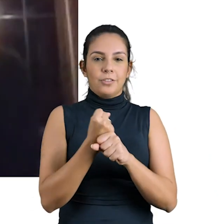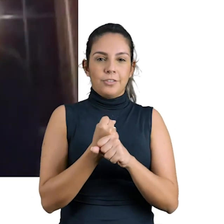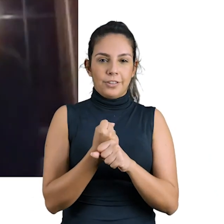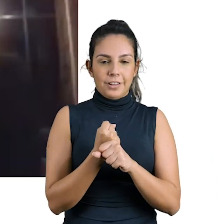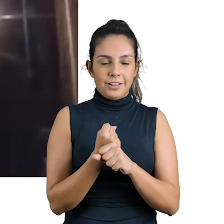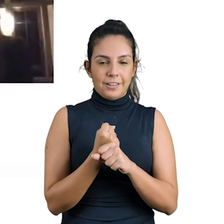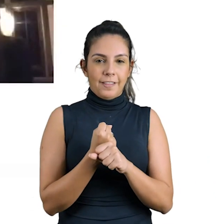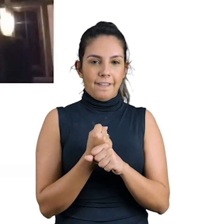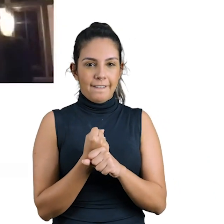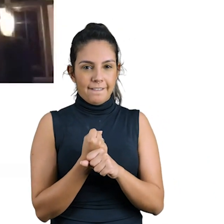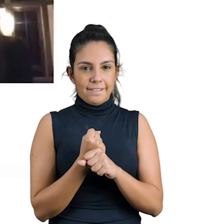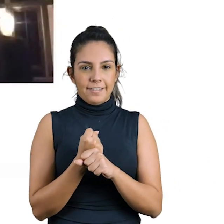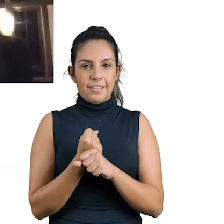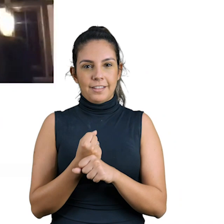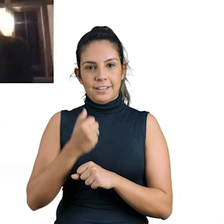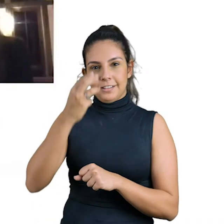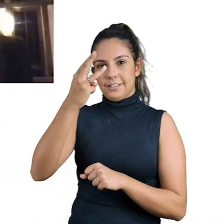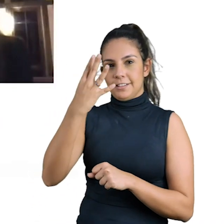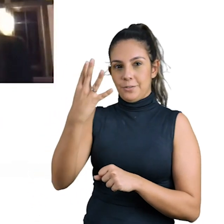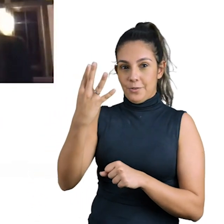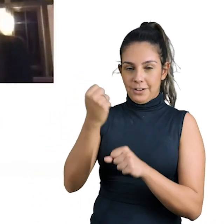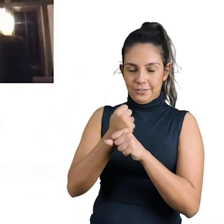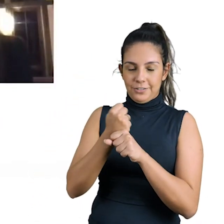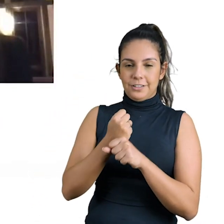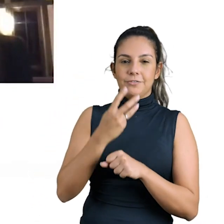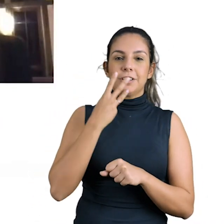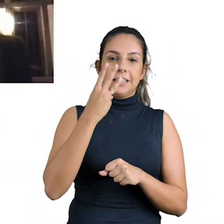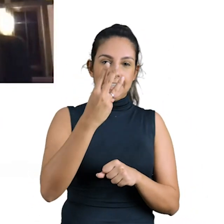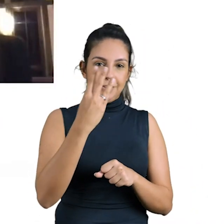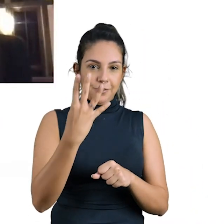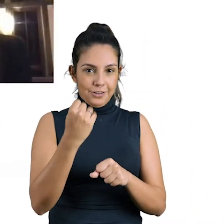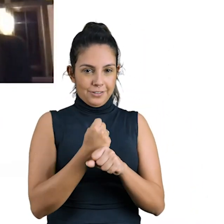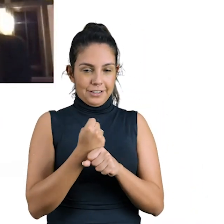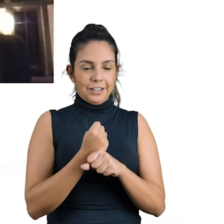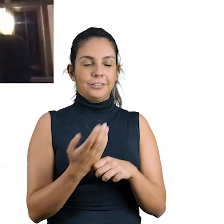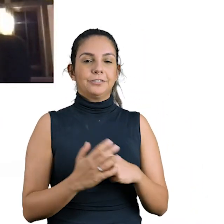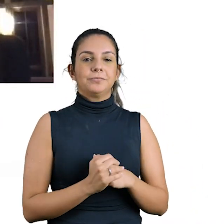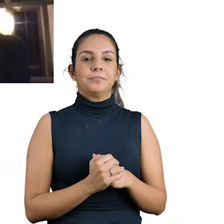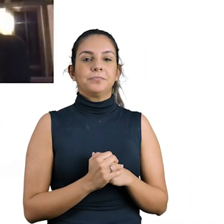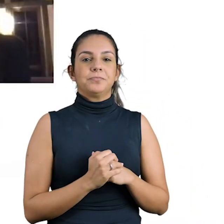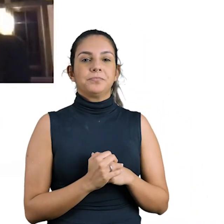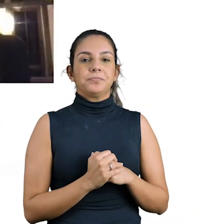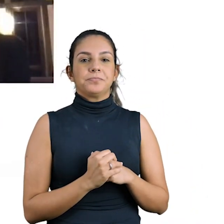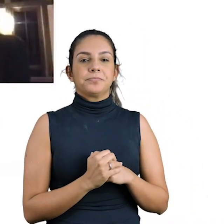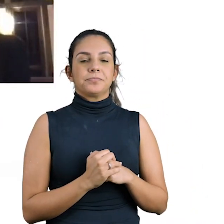anos, Afonso? Sem parar? 34. Há mais de 30 anos, né?